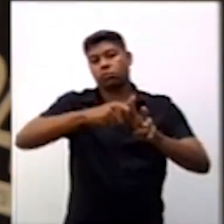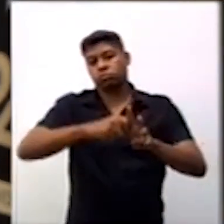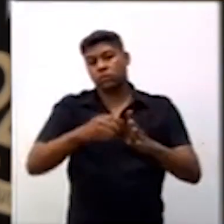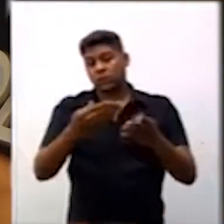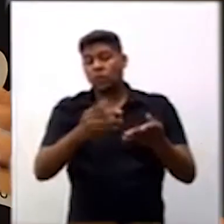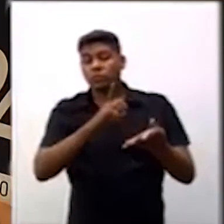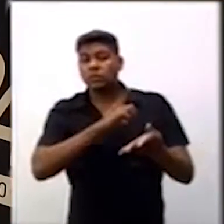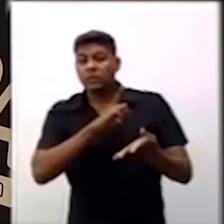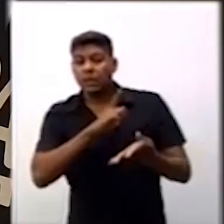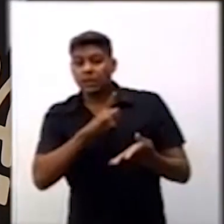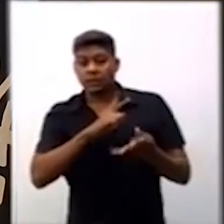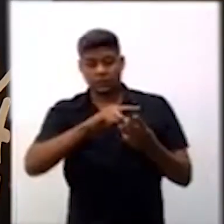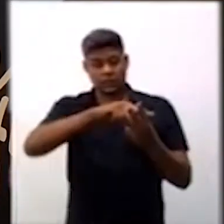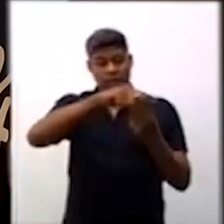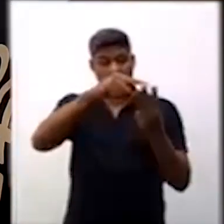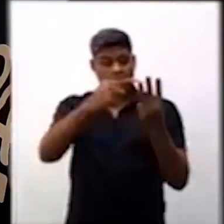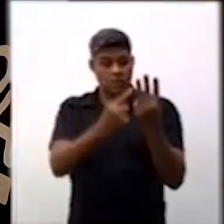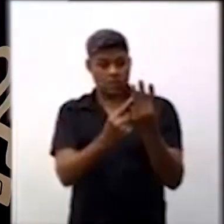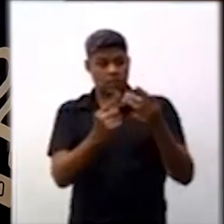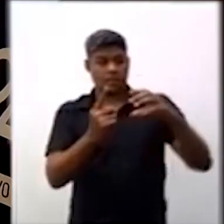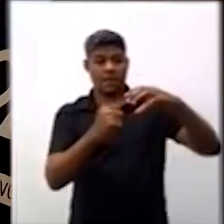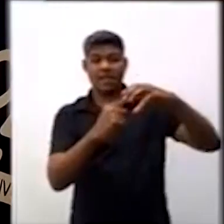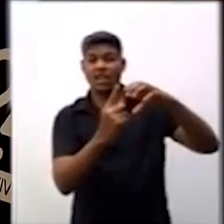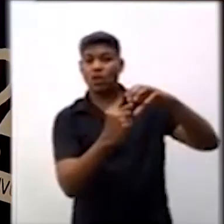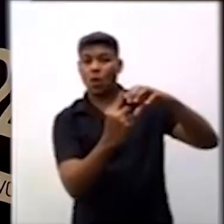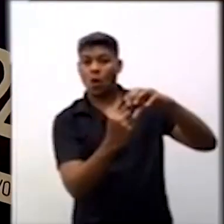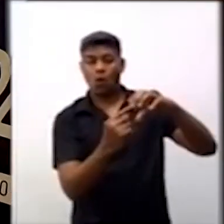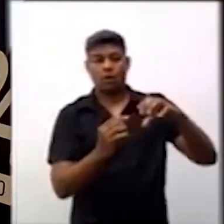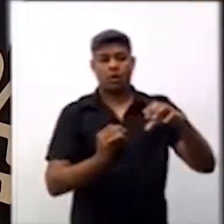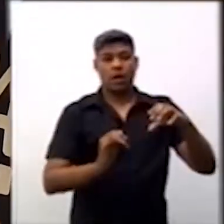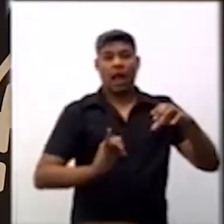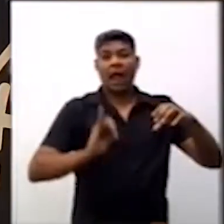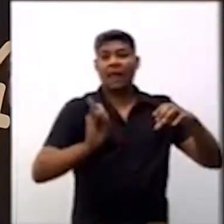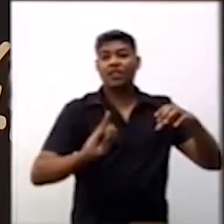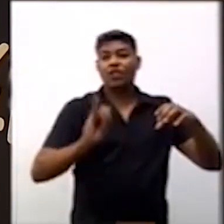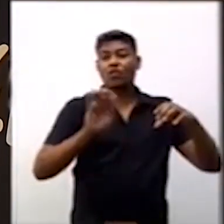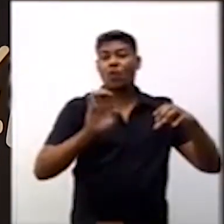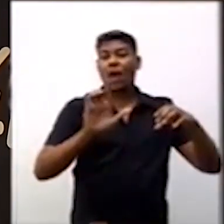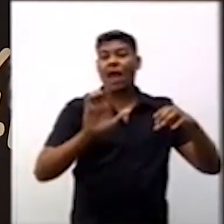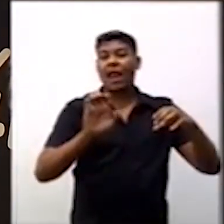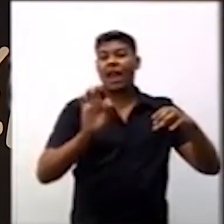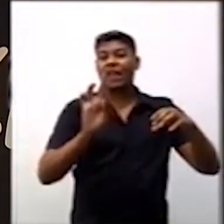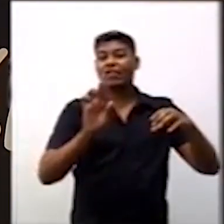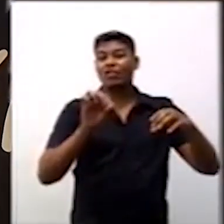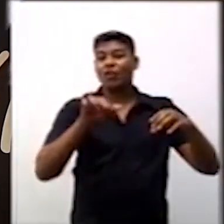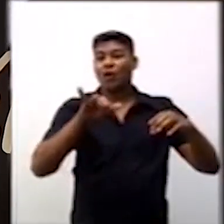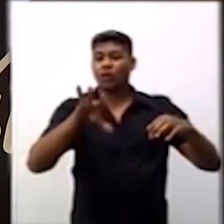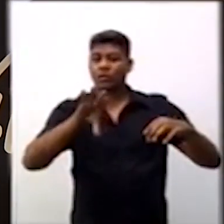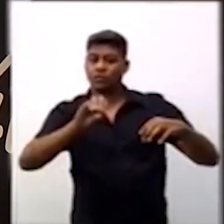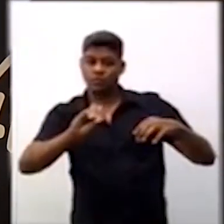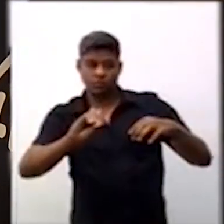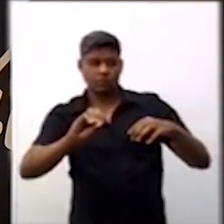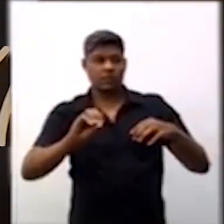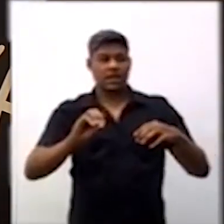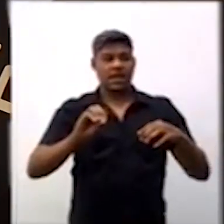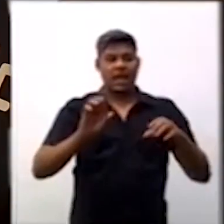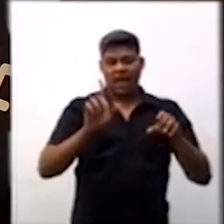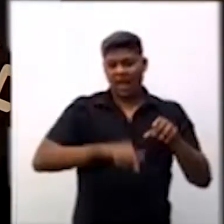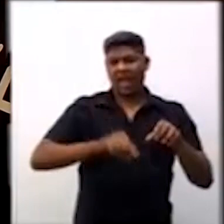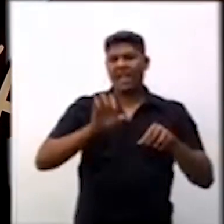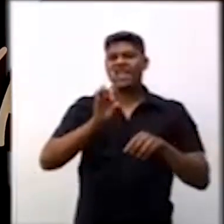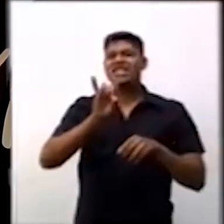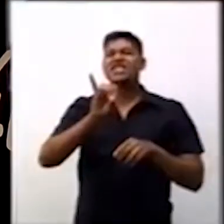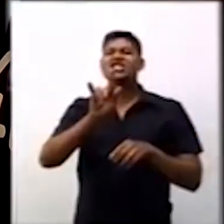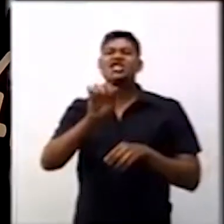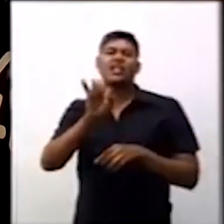temos medidores de 3 tipos. Os medidores eletrônicos. E aí esse você não tem o que fazer. É um display digital, chega